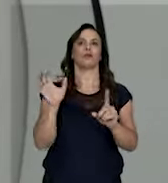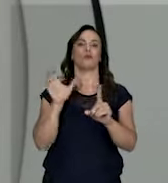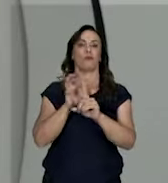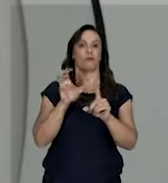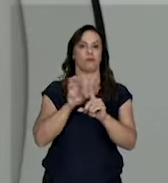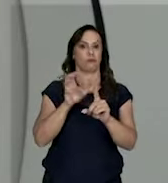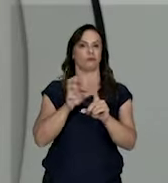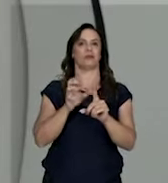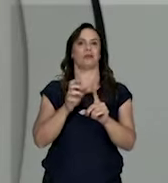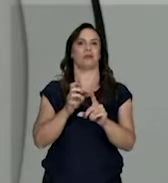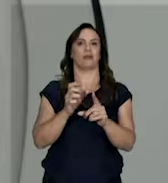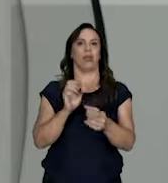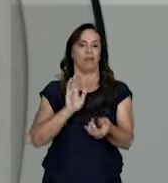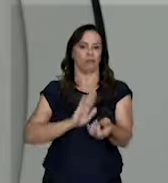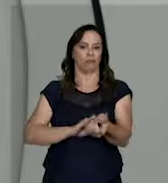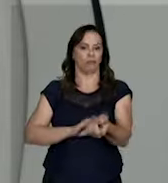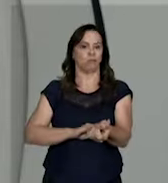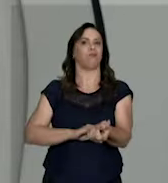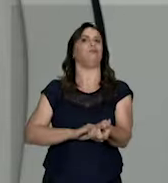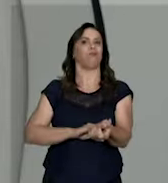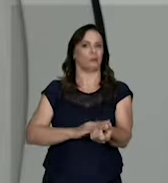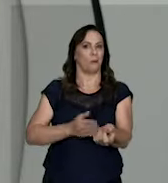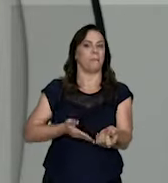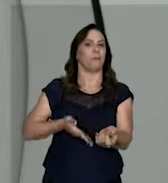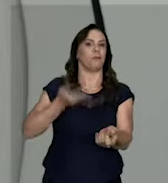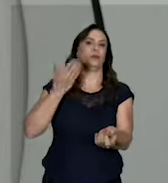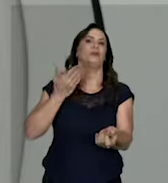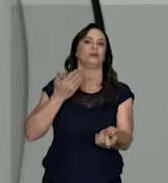batimentos cardíacos. Também nós temos aí